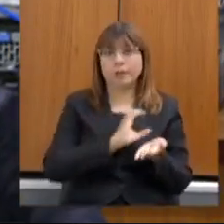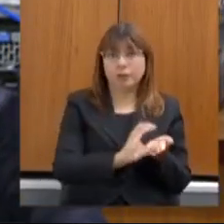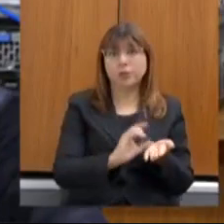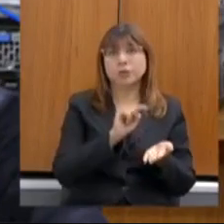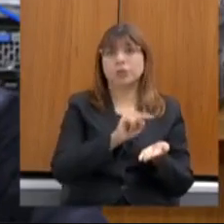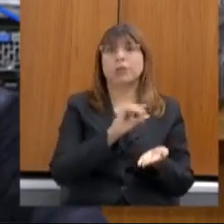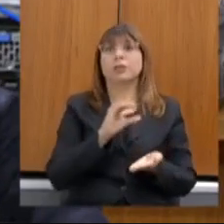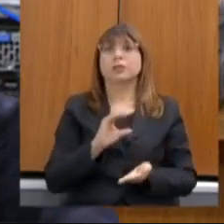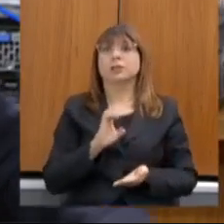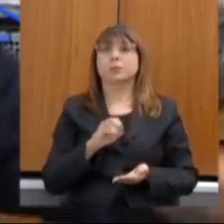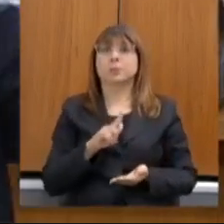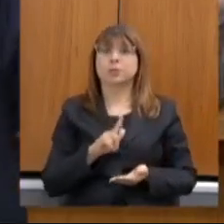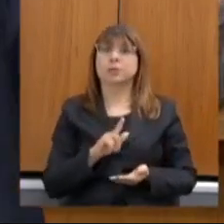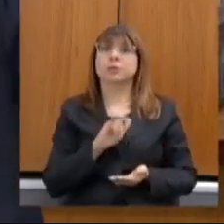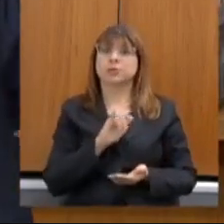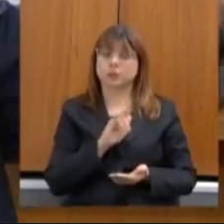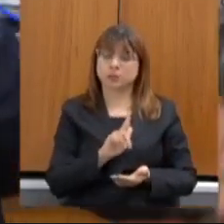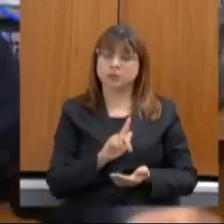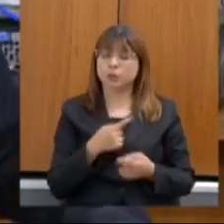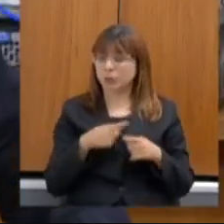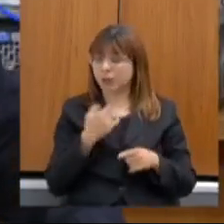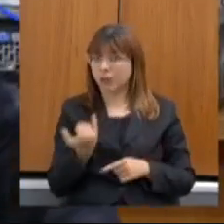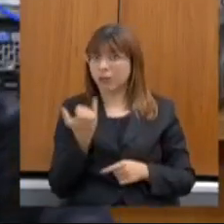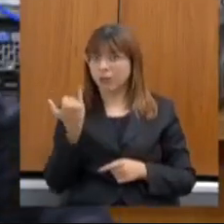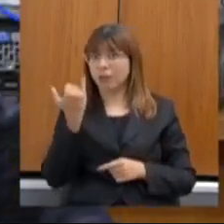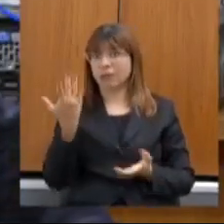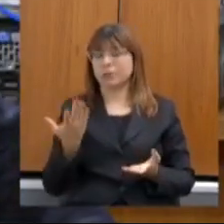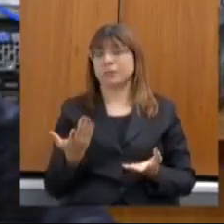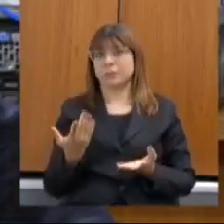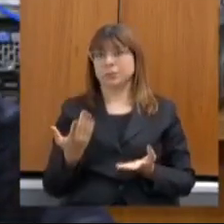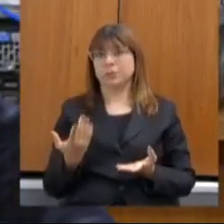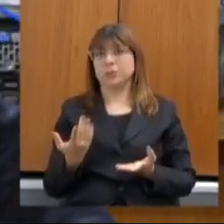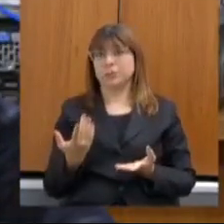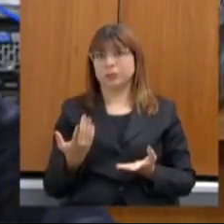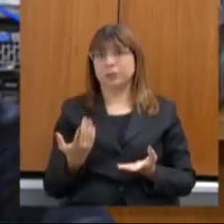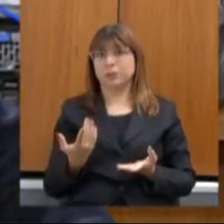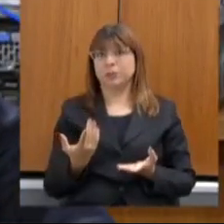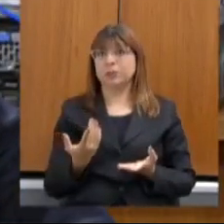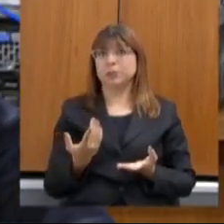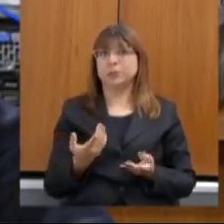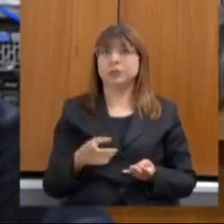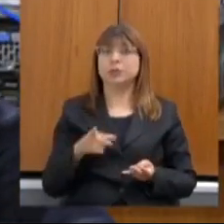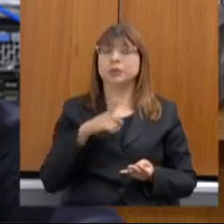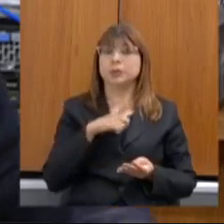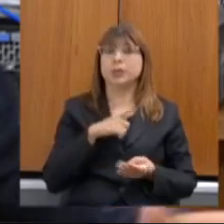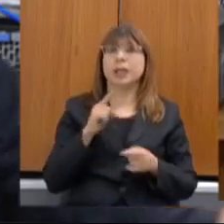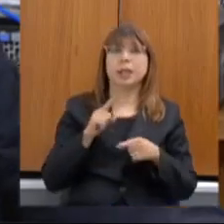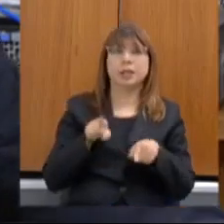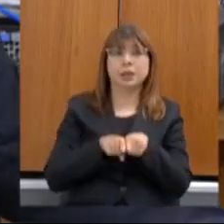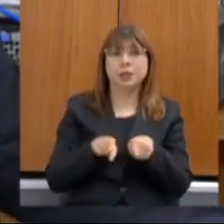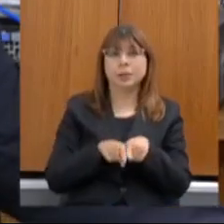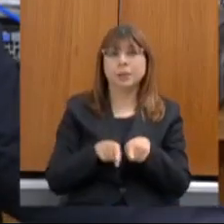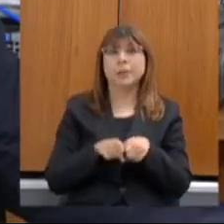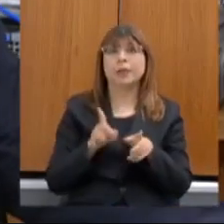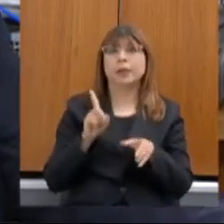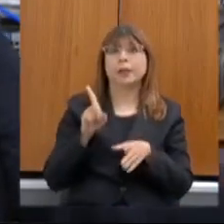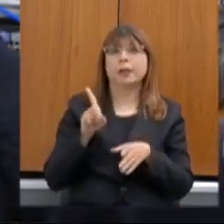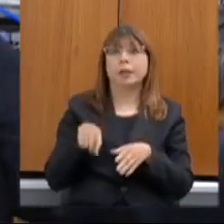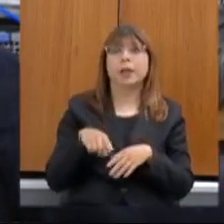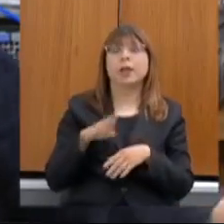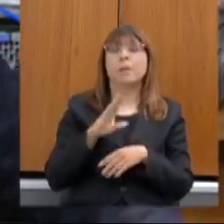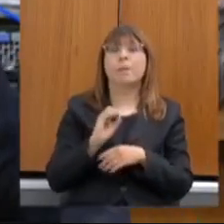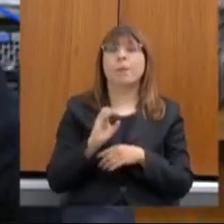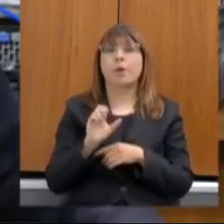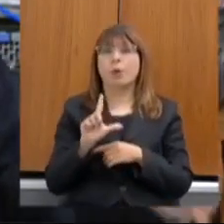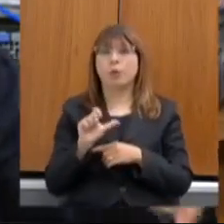a empresa né de valor tá na bolsa de nas datas na bolsa Nova York empresa por